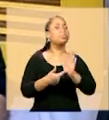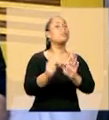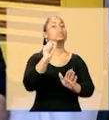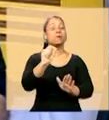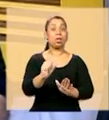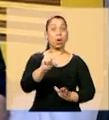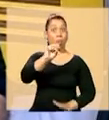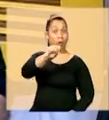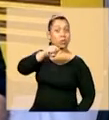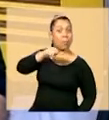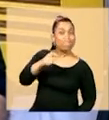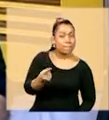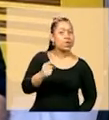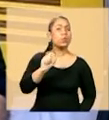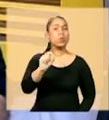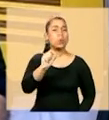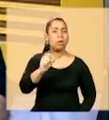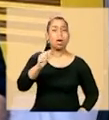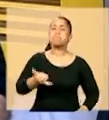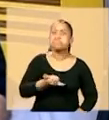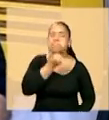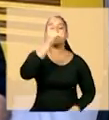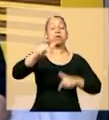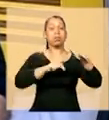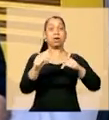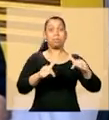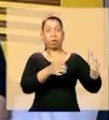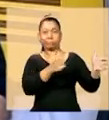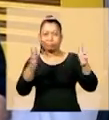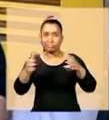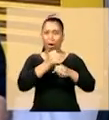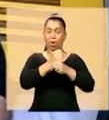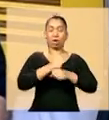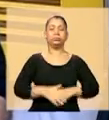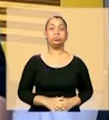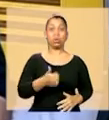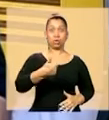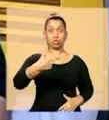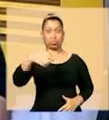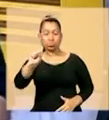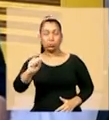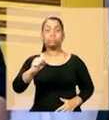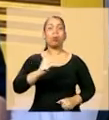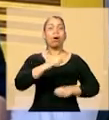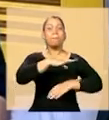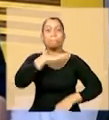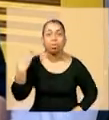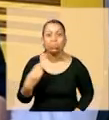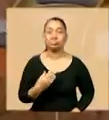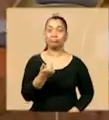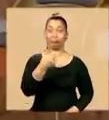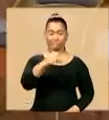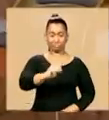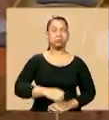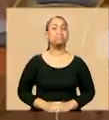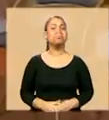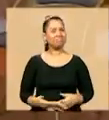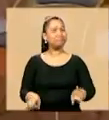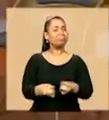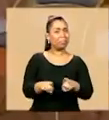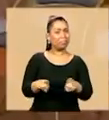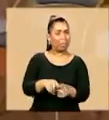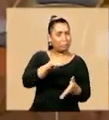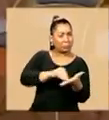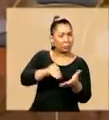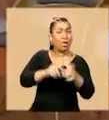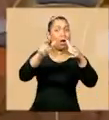Rio Preto registra cerca de 8 mil acidentes de trabalho por ano. Em 2018, foram 14 mortes. Esses números incluem